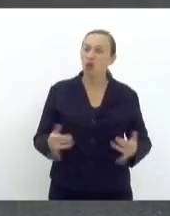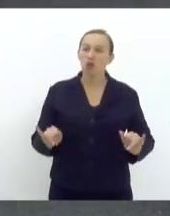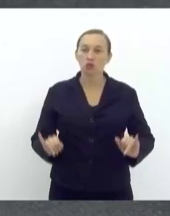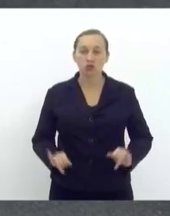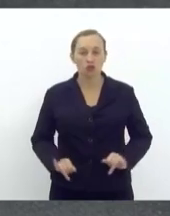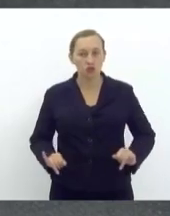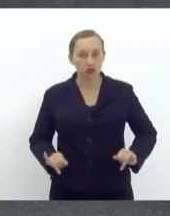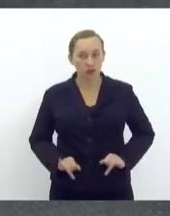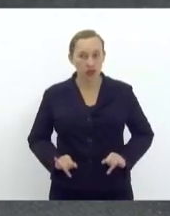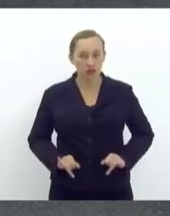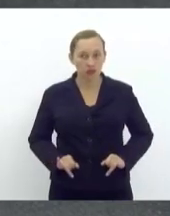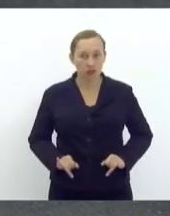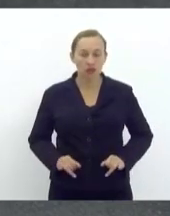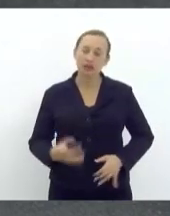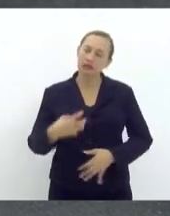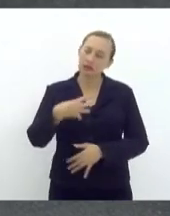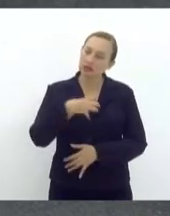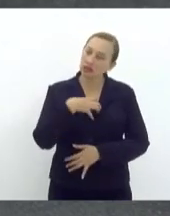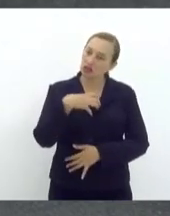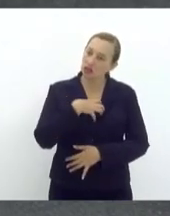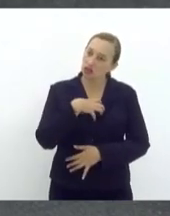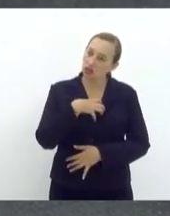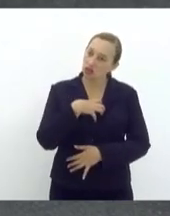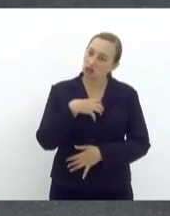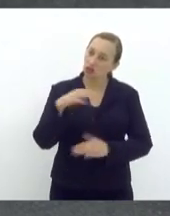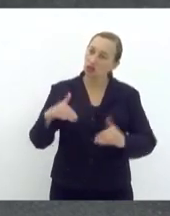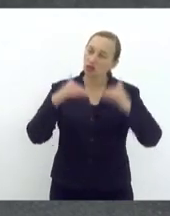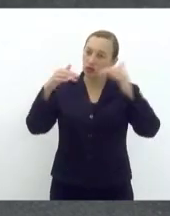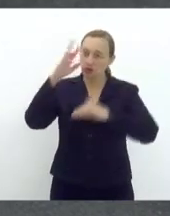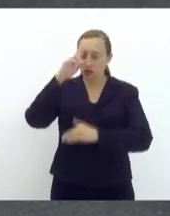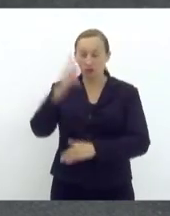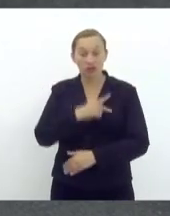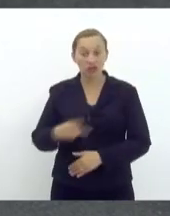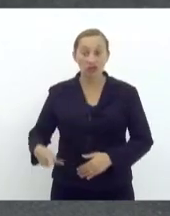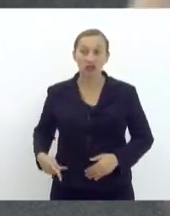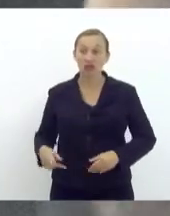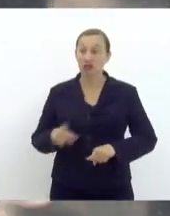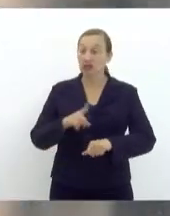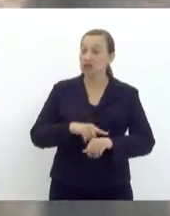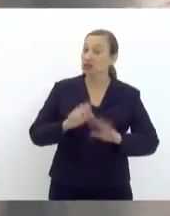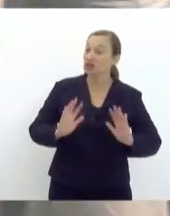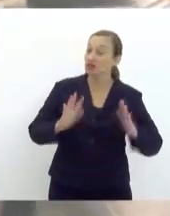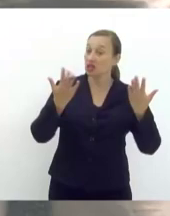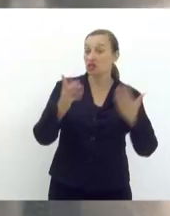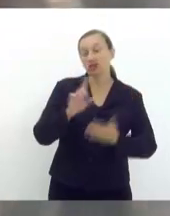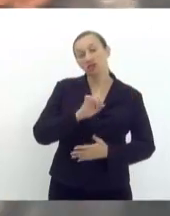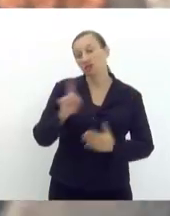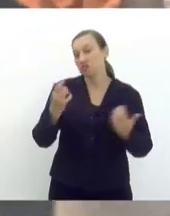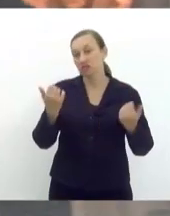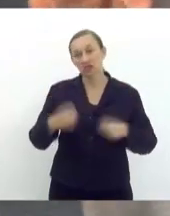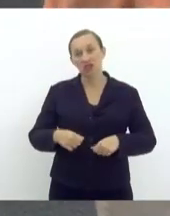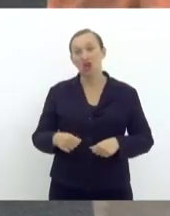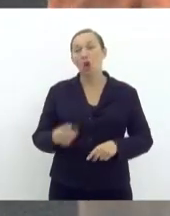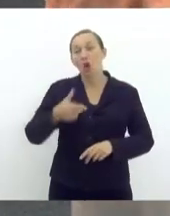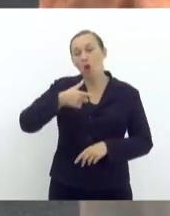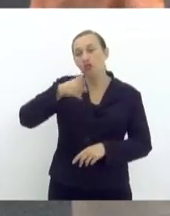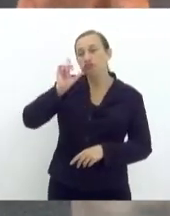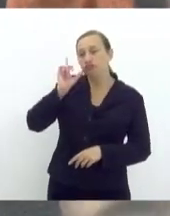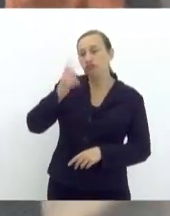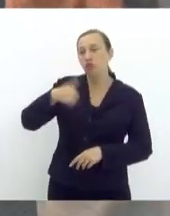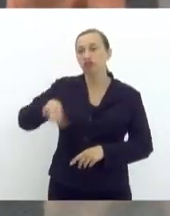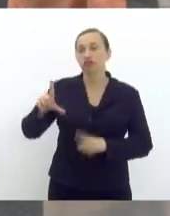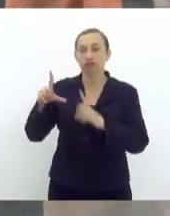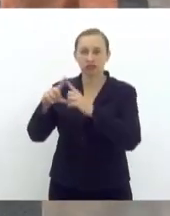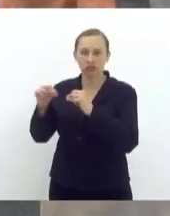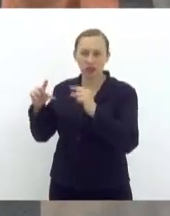que vossa excelência sentiu nesse nesse evento que não precisava ter sentido ontem eu estive em